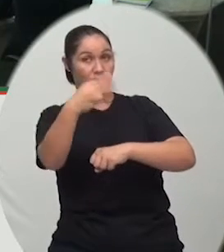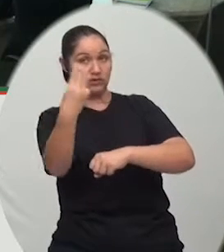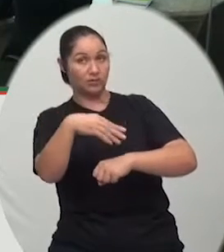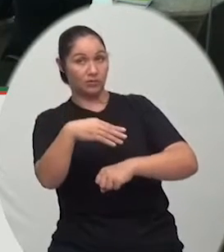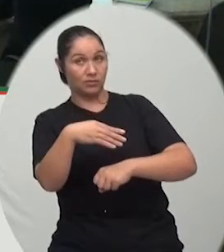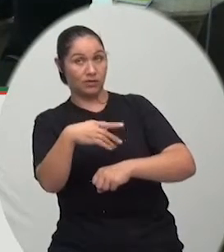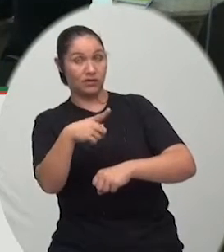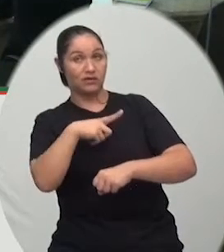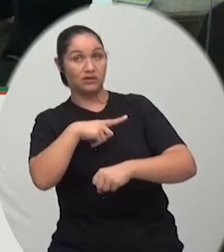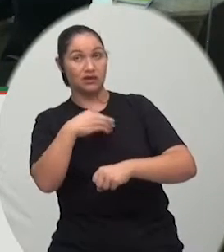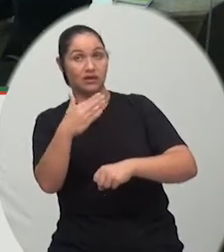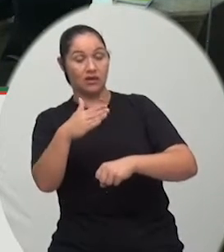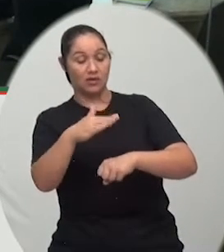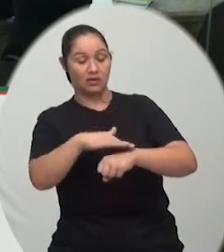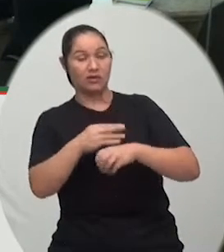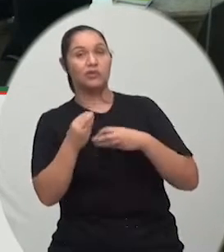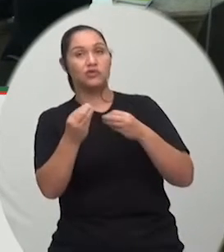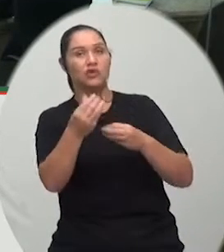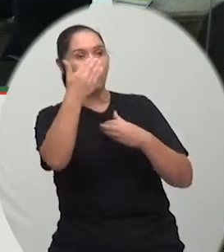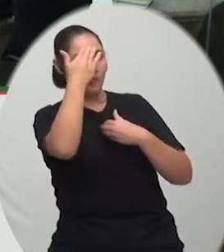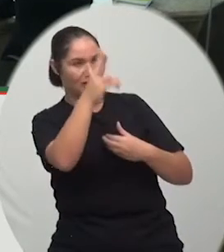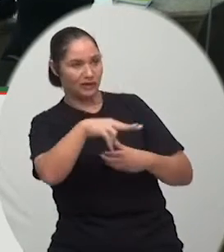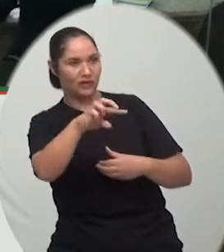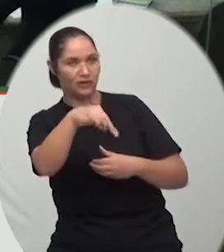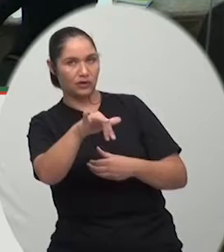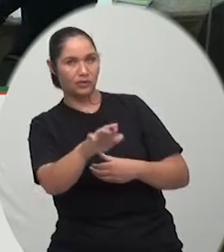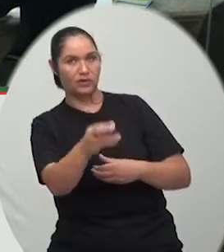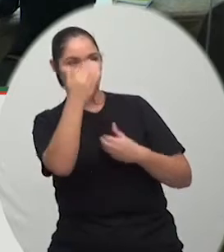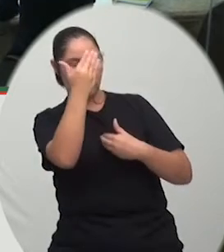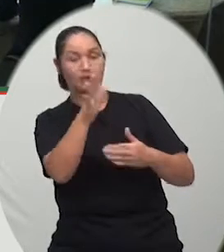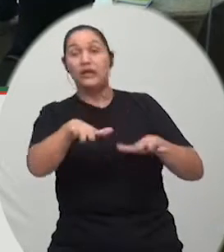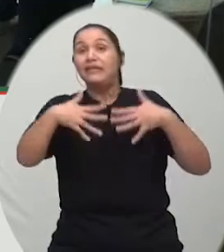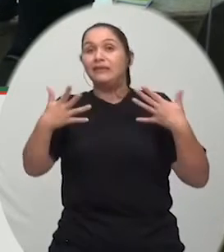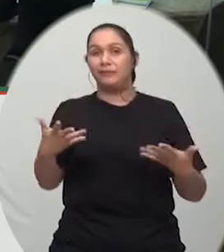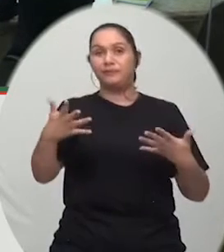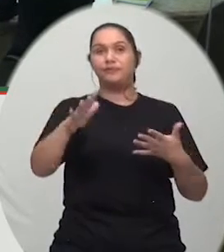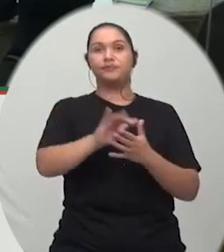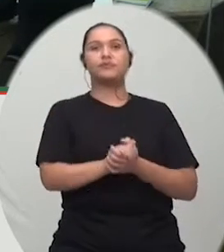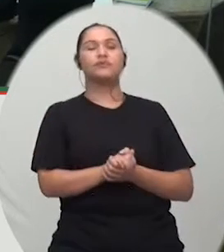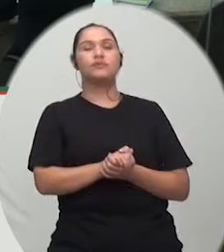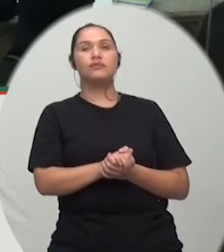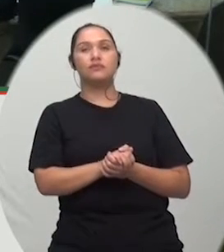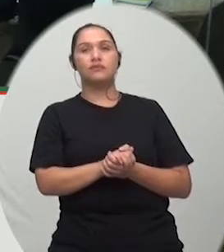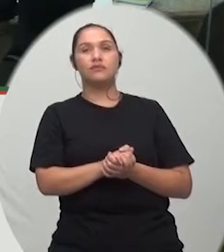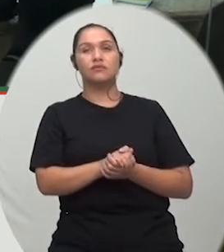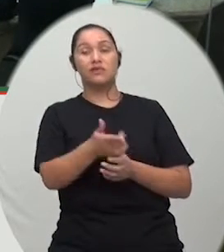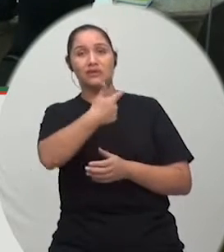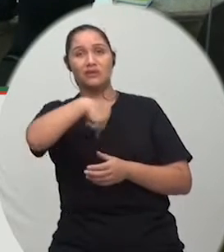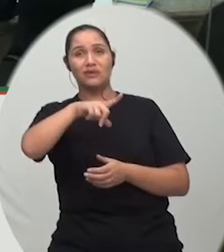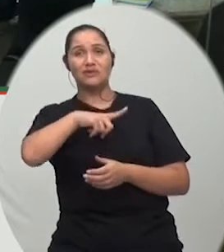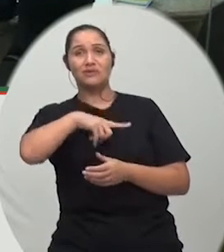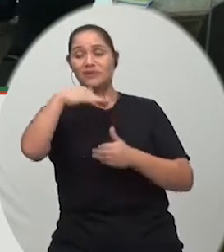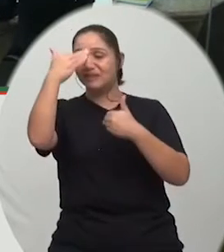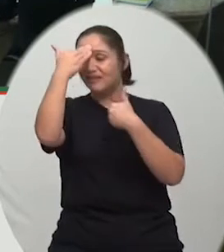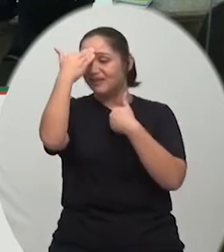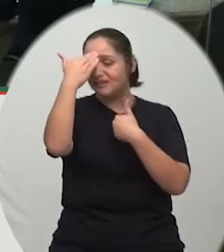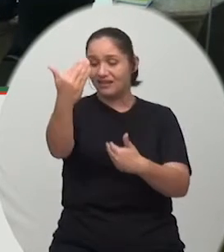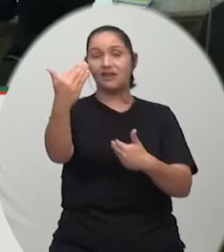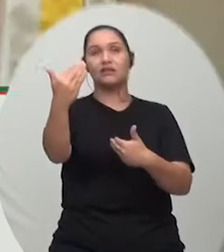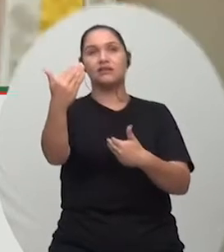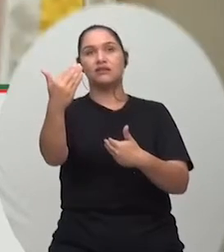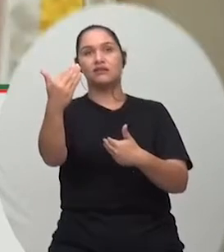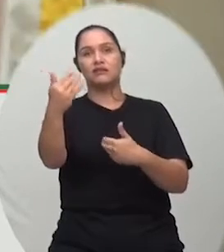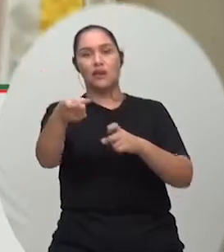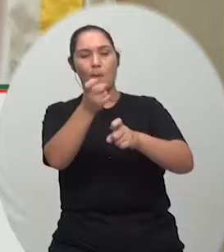vereador. Obrigado, vereador Mir. Obrigado pelo tempo cedido. Então, nós temos que agradecer o nosso parque, que é